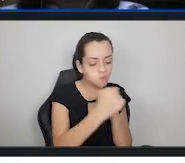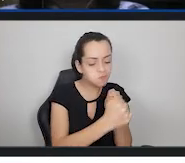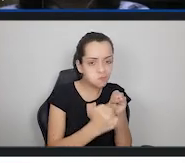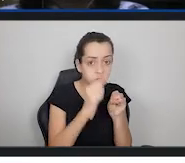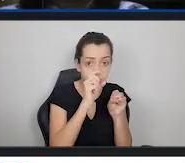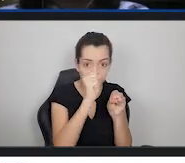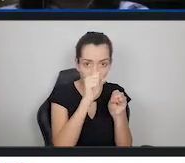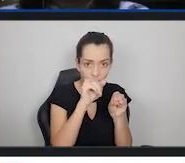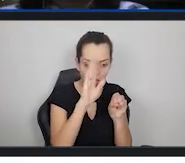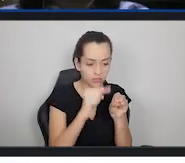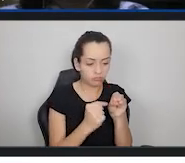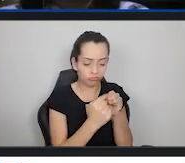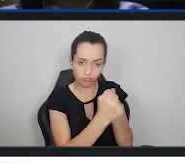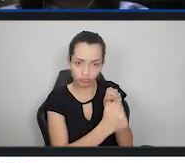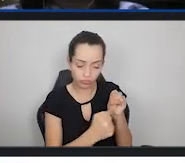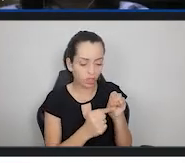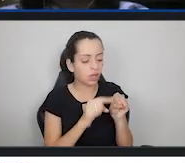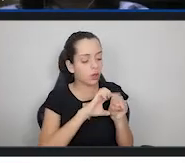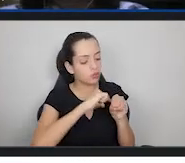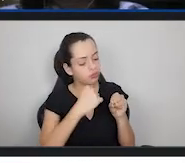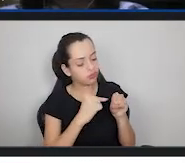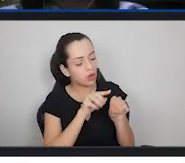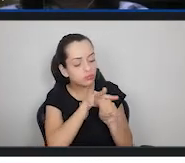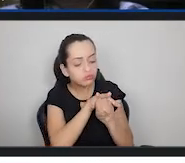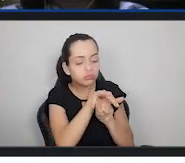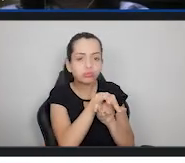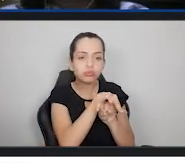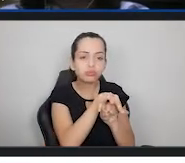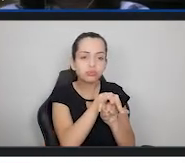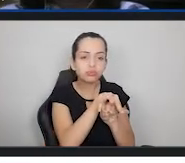usar o que a gente chama de alma de aço, tá? Aqui no